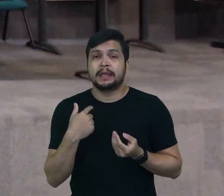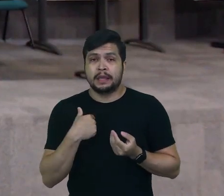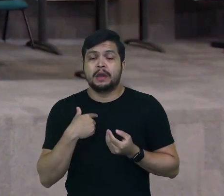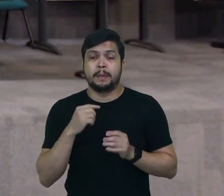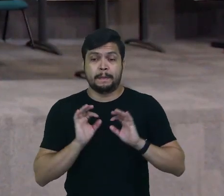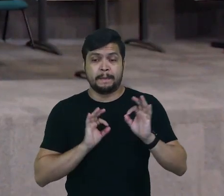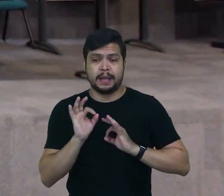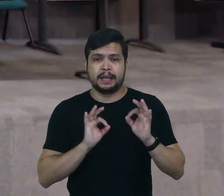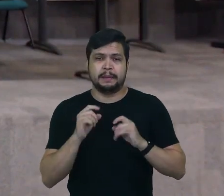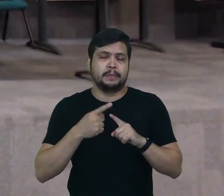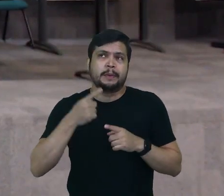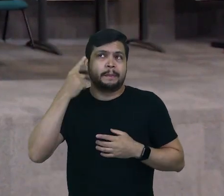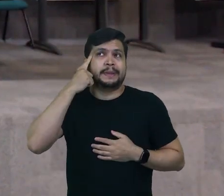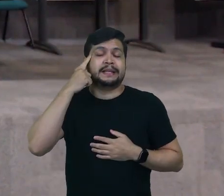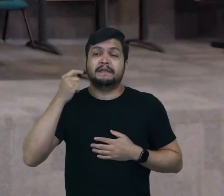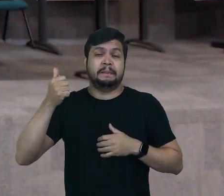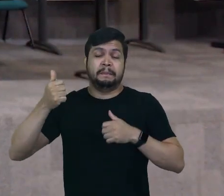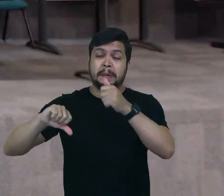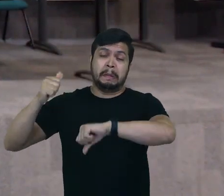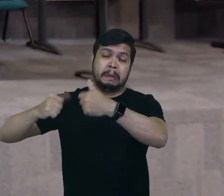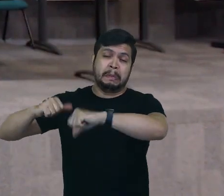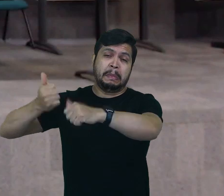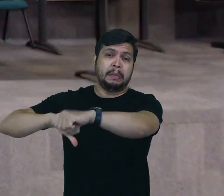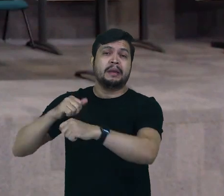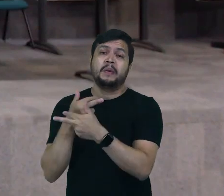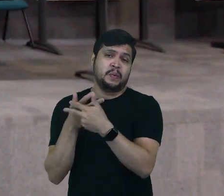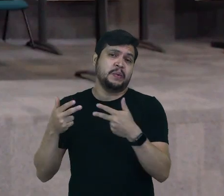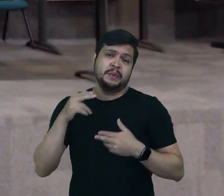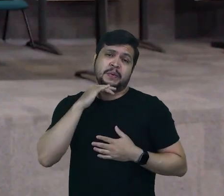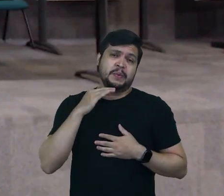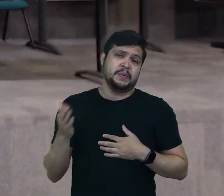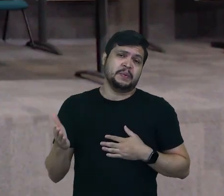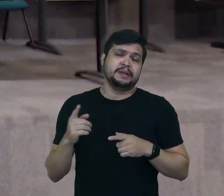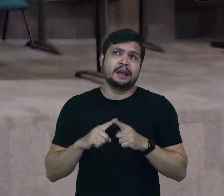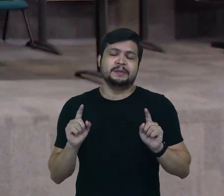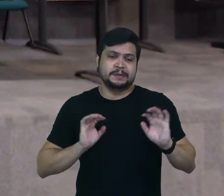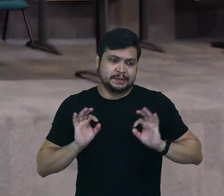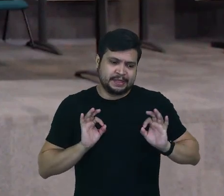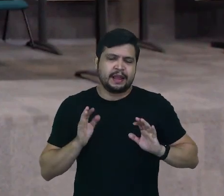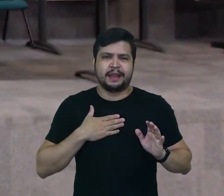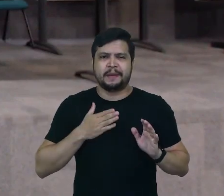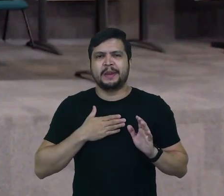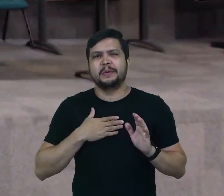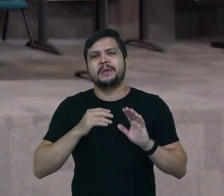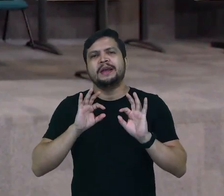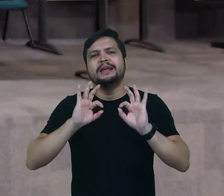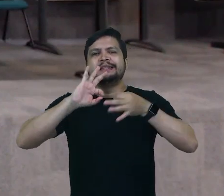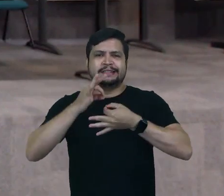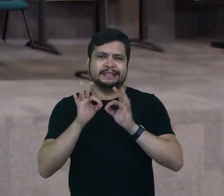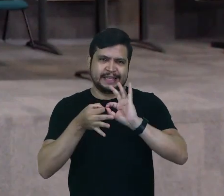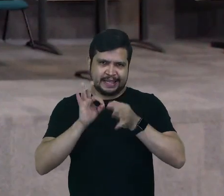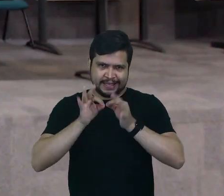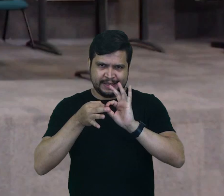Minha mãe sempre dizia assim, menina, tu só pensa no pior. Eu digo, é o meu signo, né? É isso, então, assim, eu